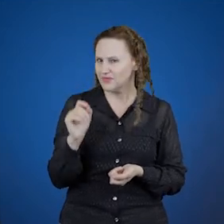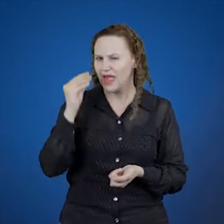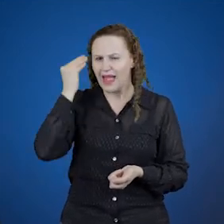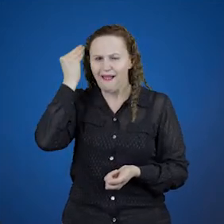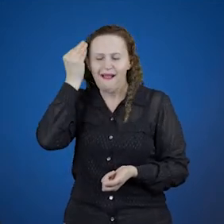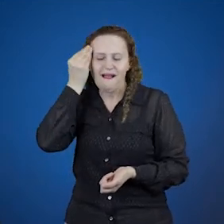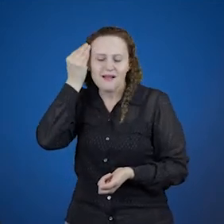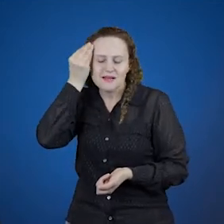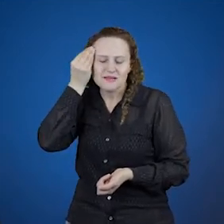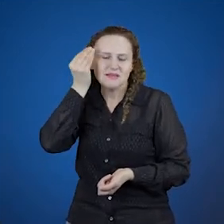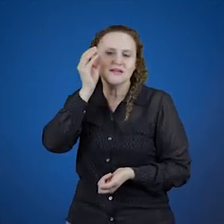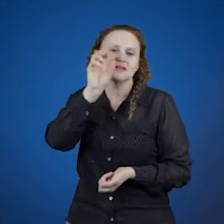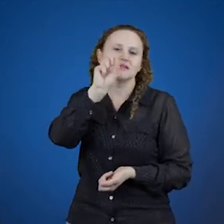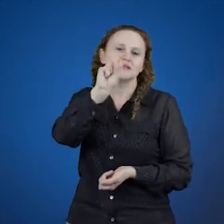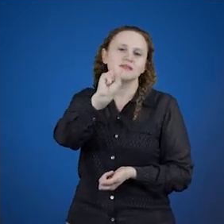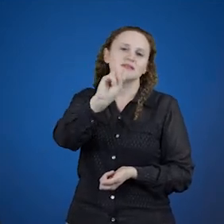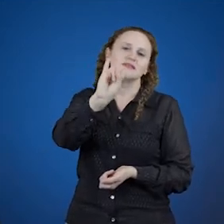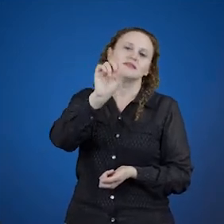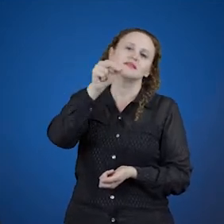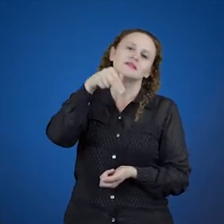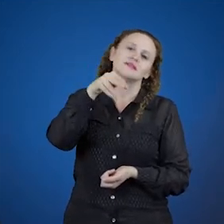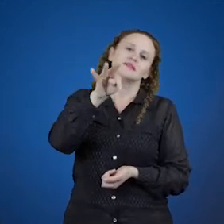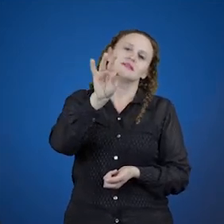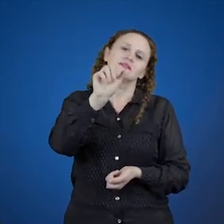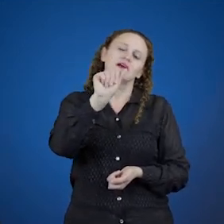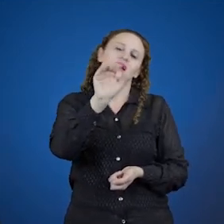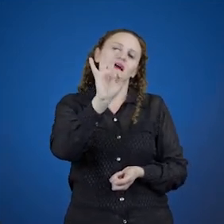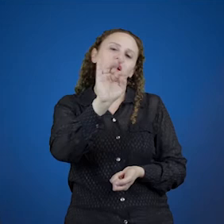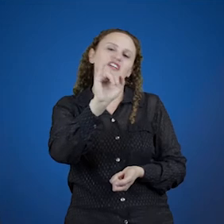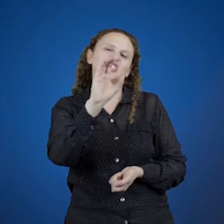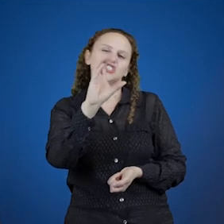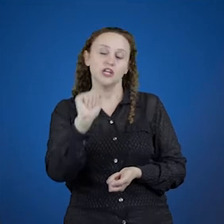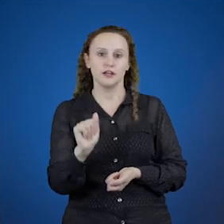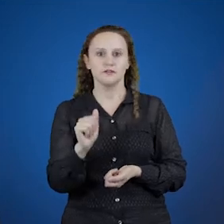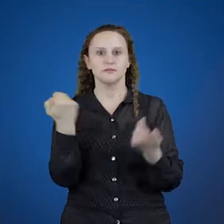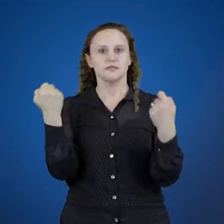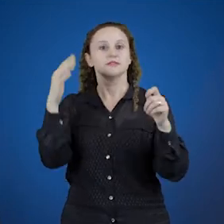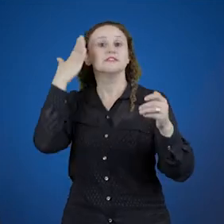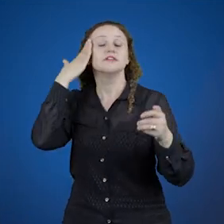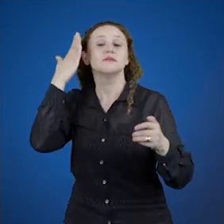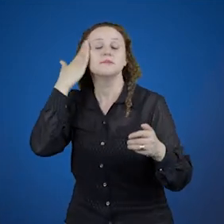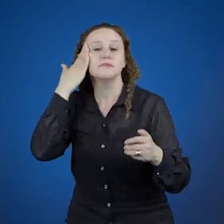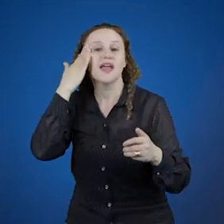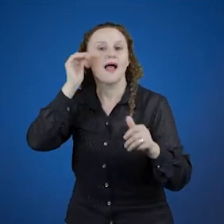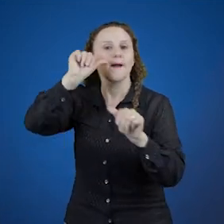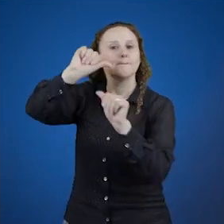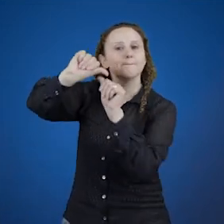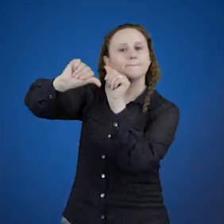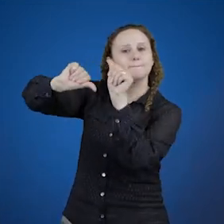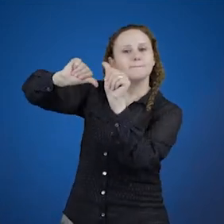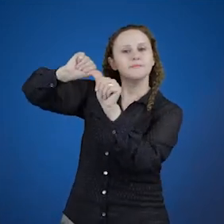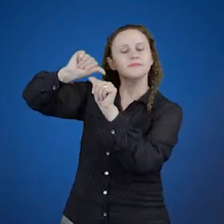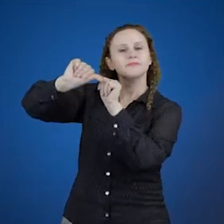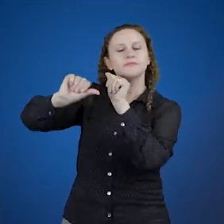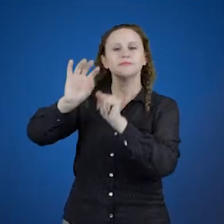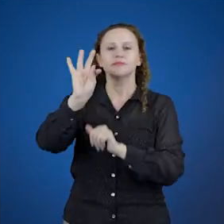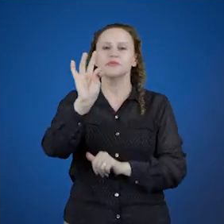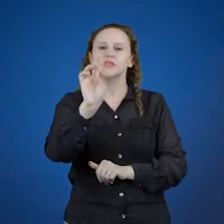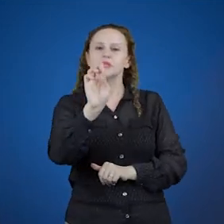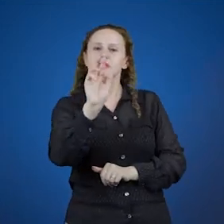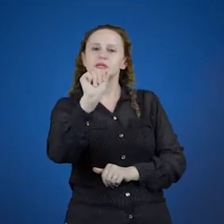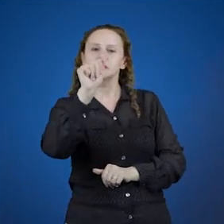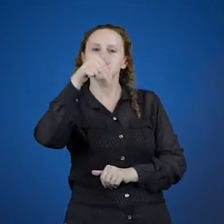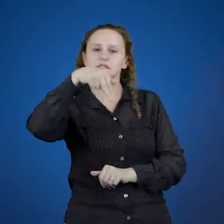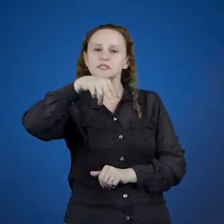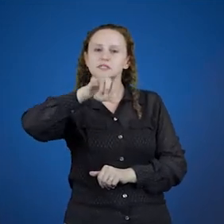entender de análise sintática ou seja da transitividade do verbo e nós temos